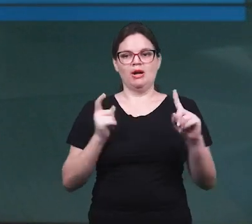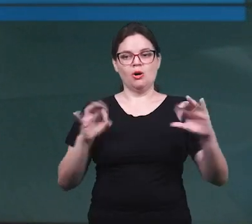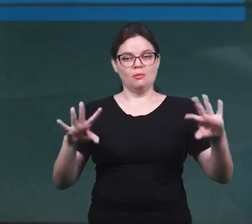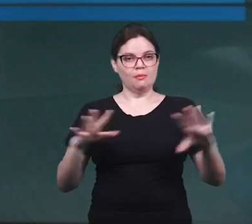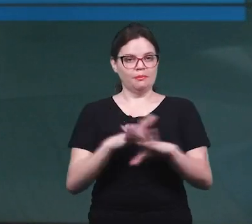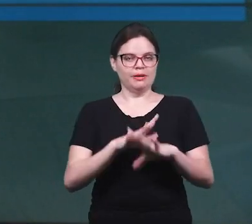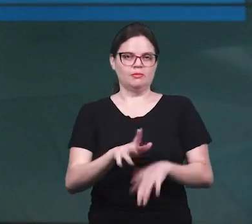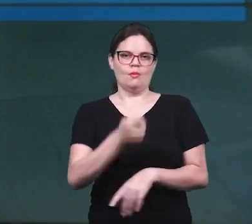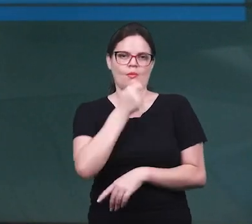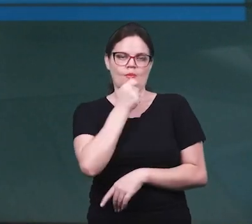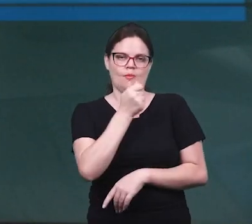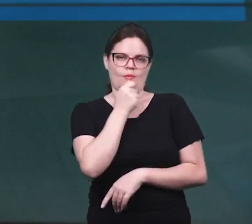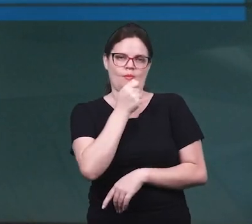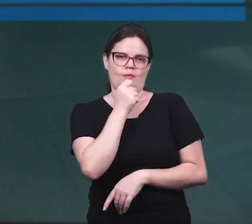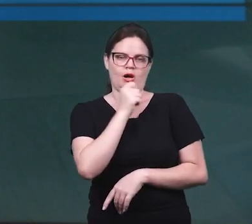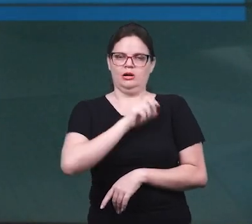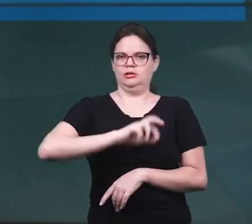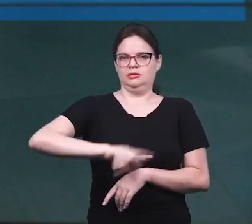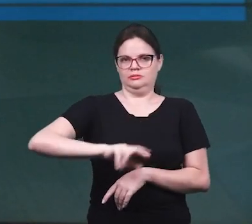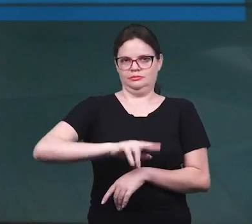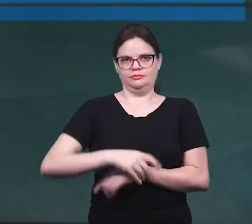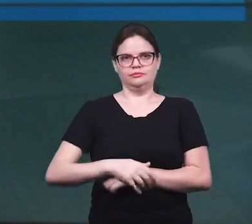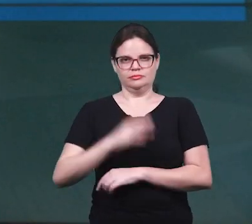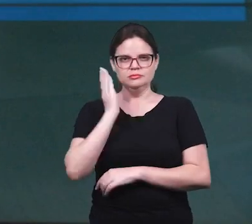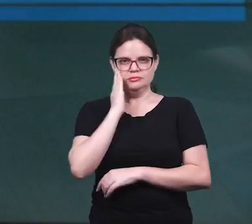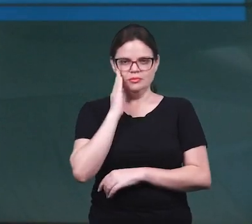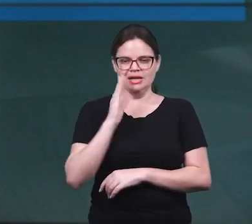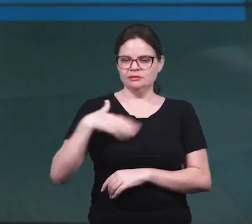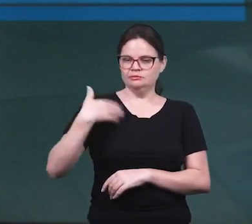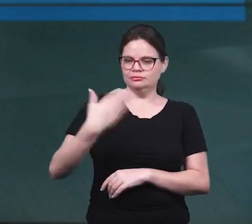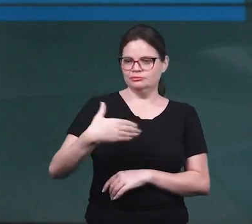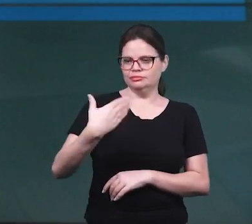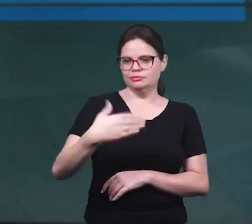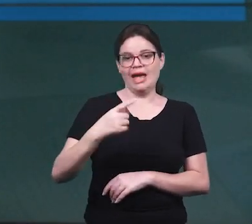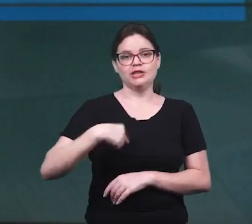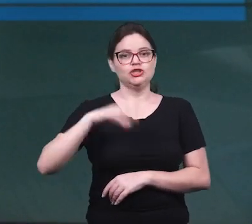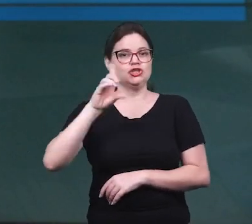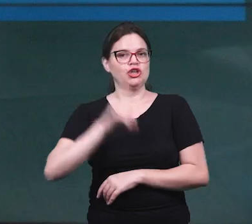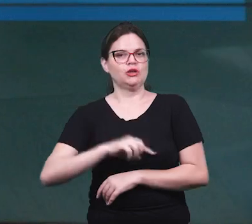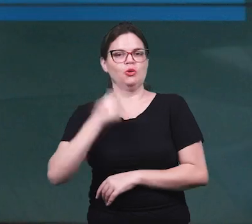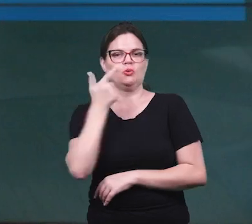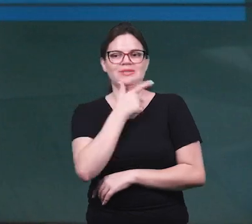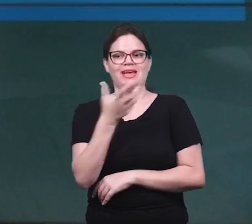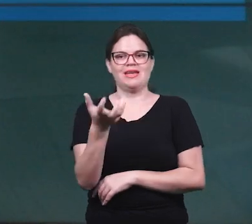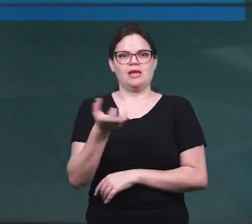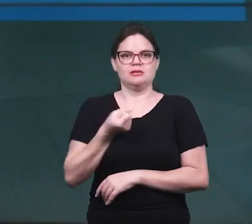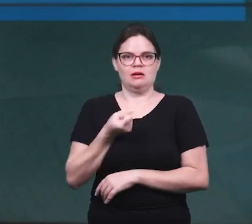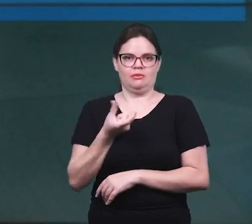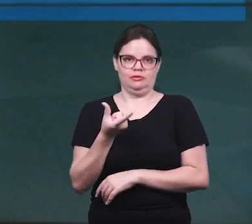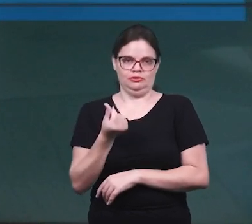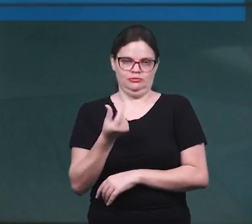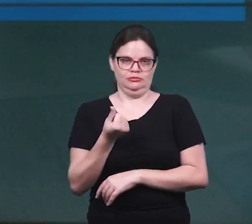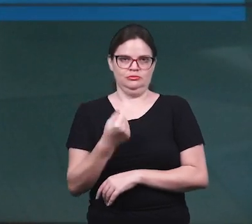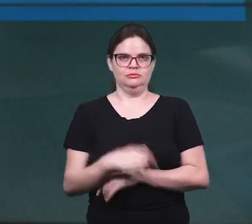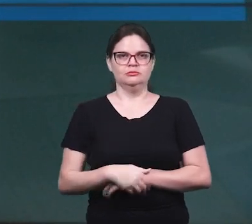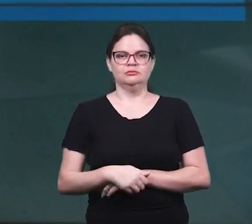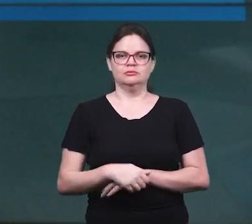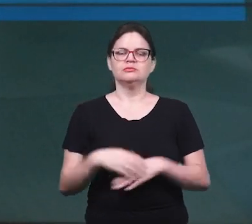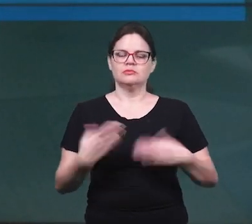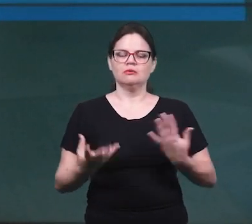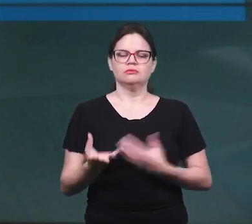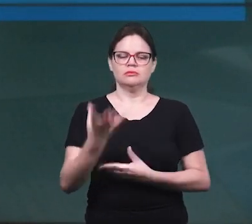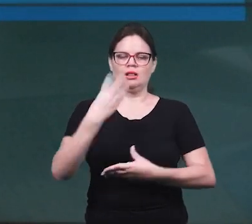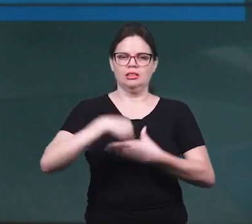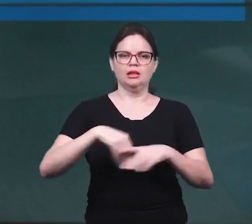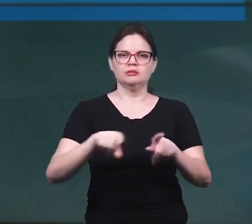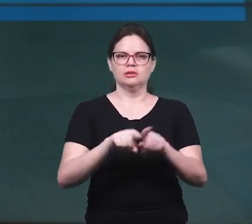você, não está disponível. Então, isso forma, né, um lado do patrimônio,